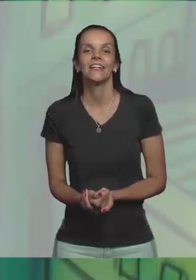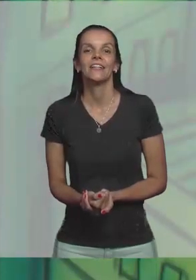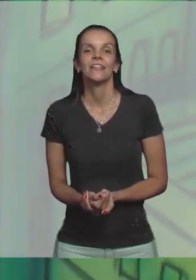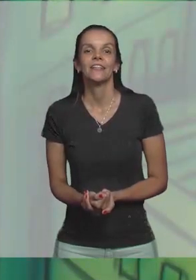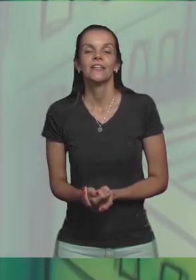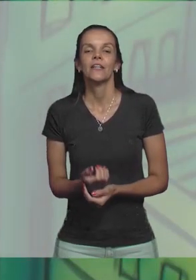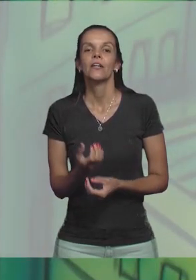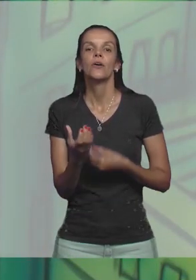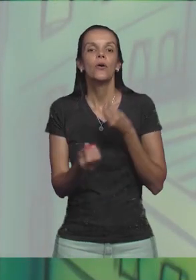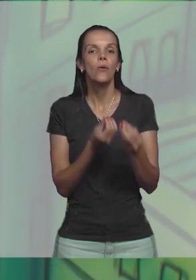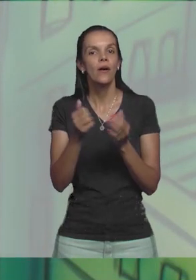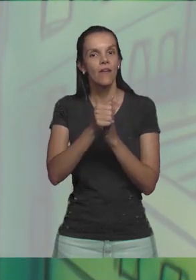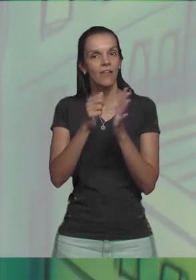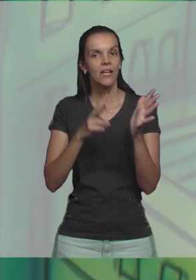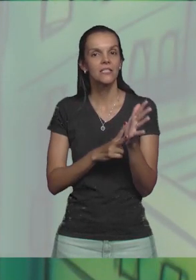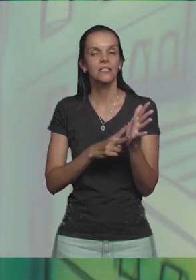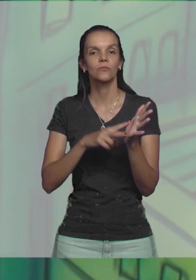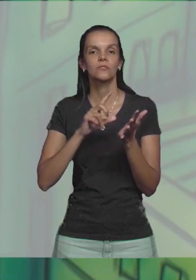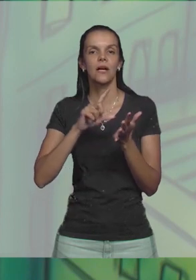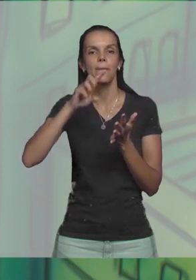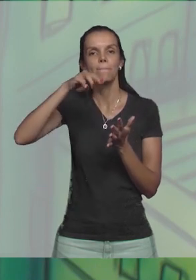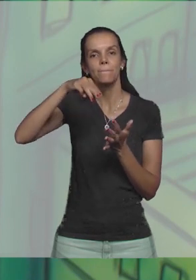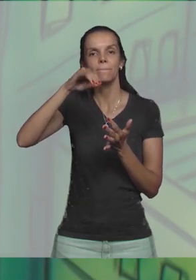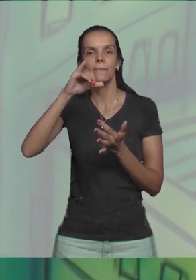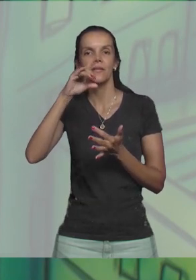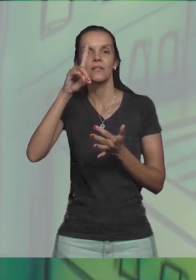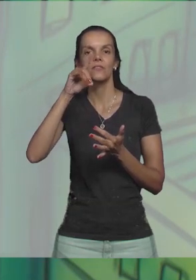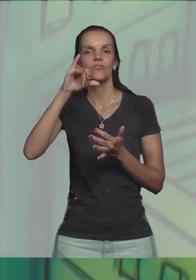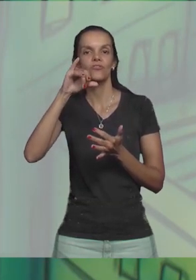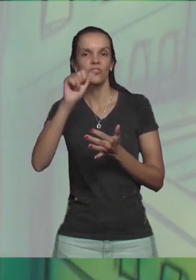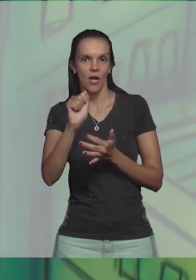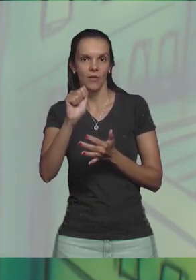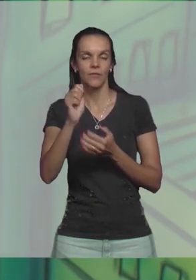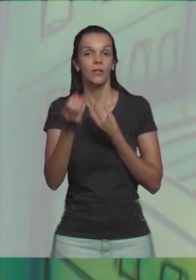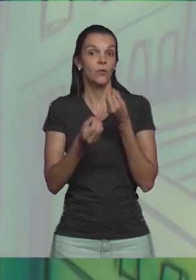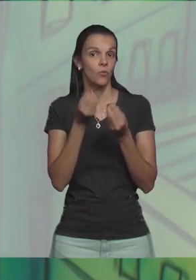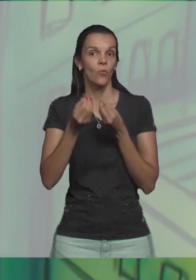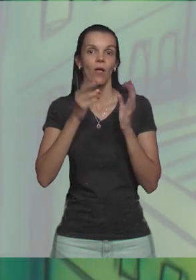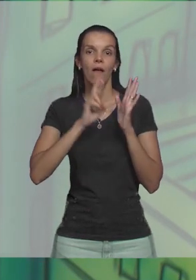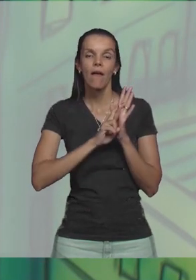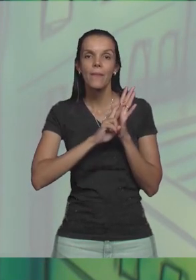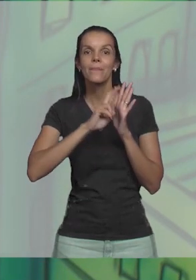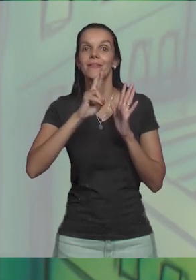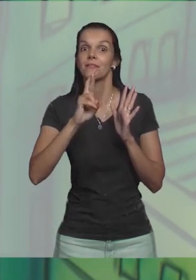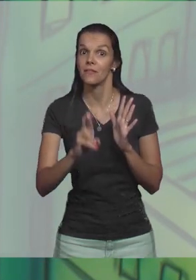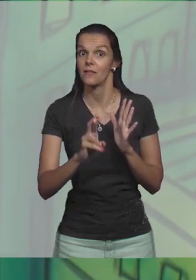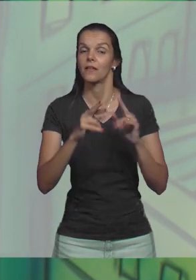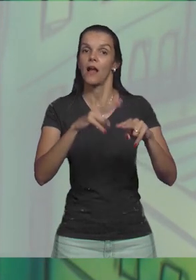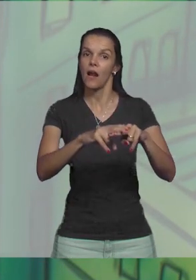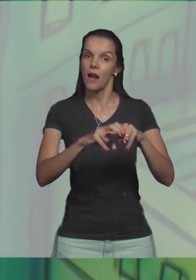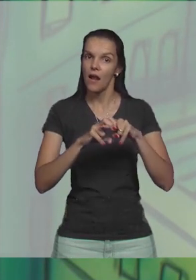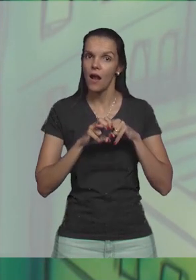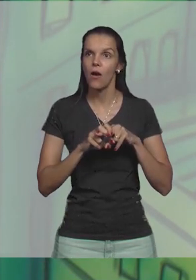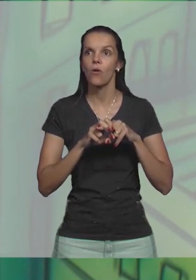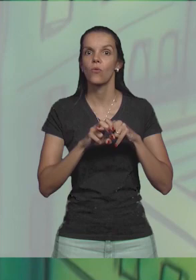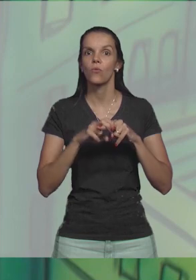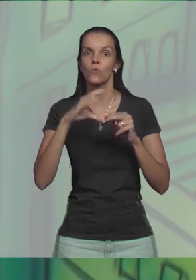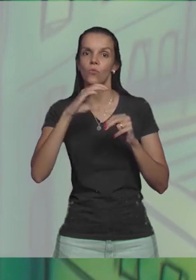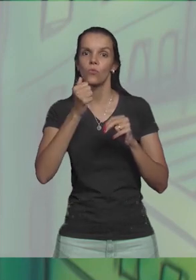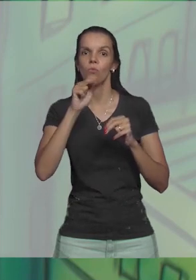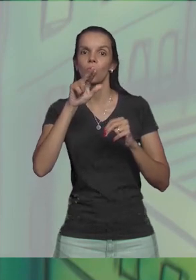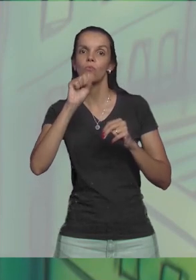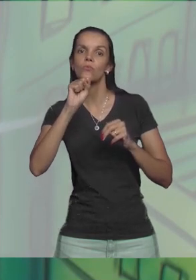que é a avaliação de vocês sobre a mídia, né? Como é que a mídia representa, né, os negros, as causas negras,